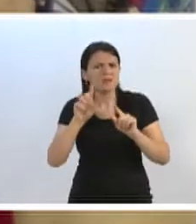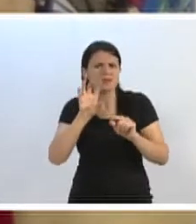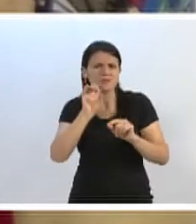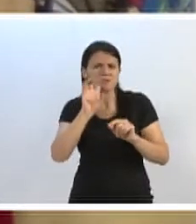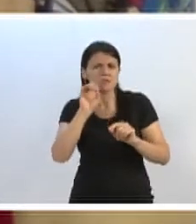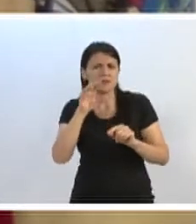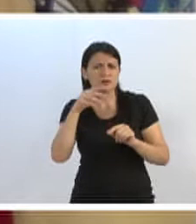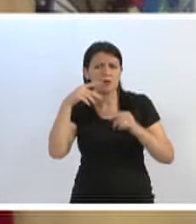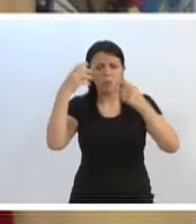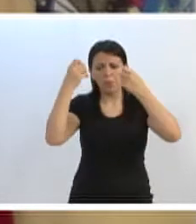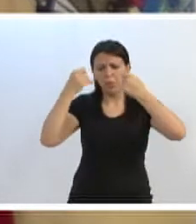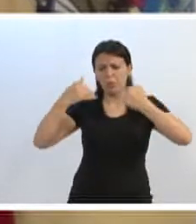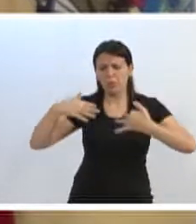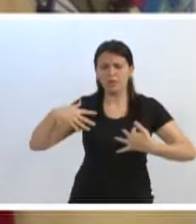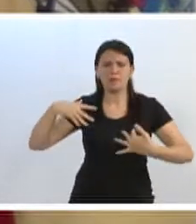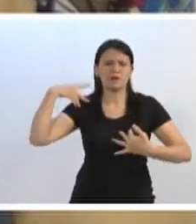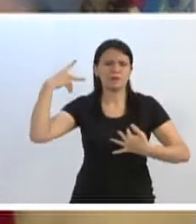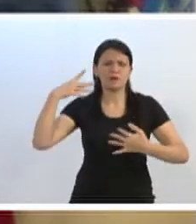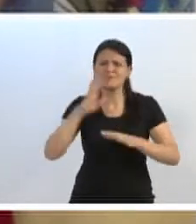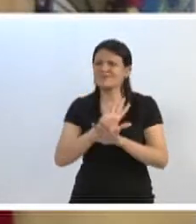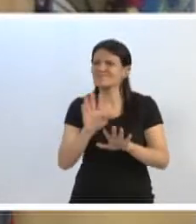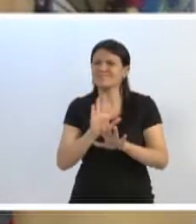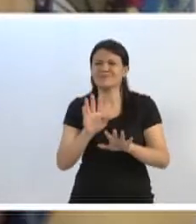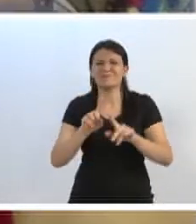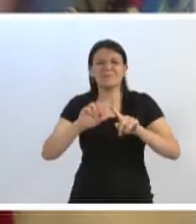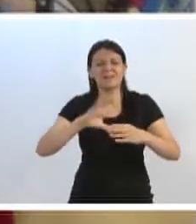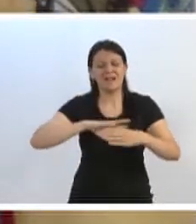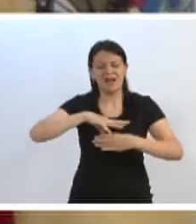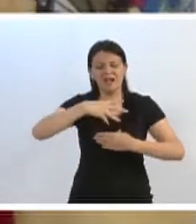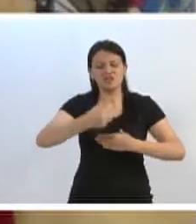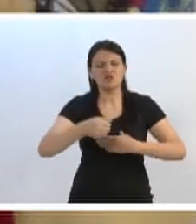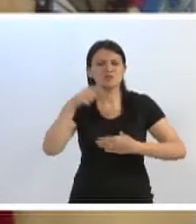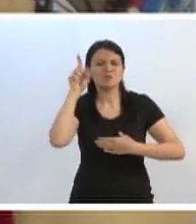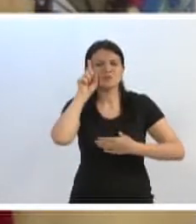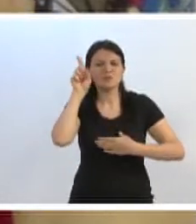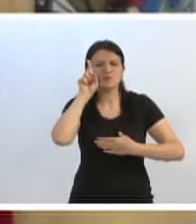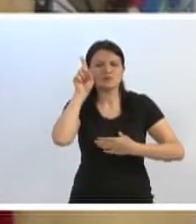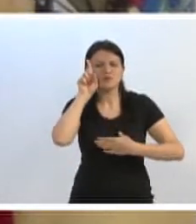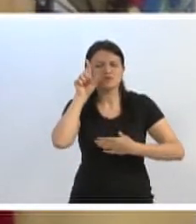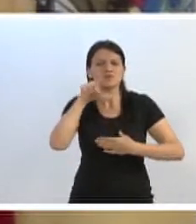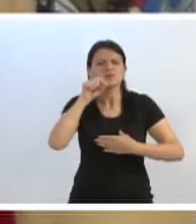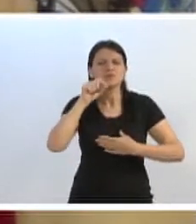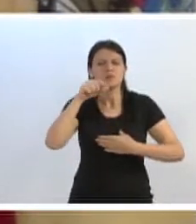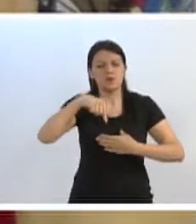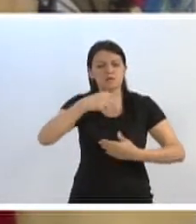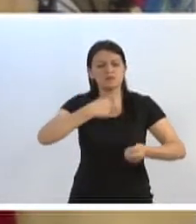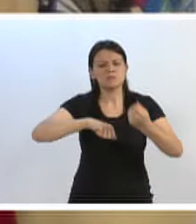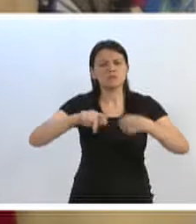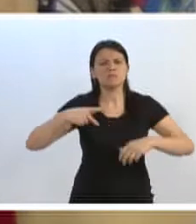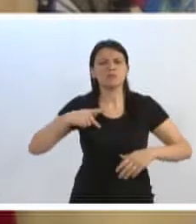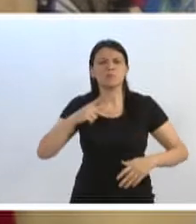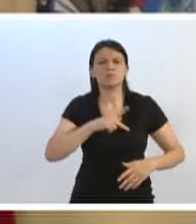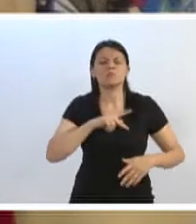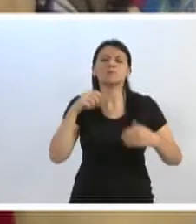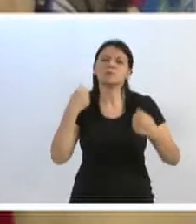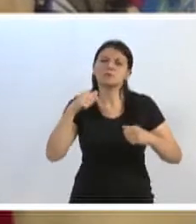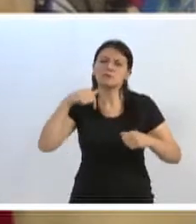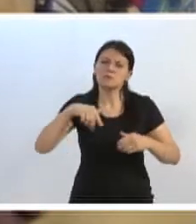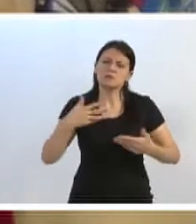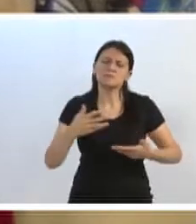discurso eleitoral. Isso tem que ser uma atitude, na verdade, no dia a dia, nas decisões que a gente tem na administração pública. É isso que a gente precisa